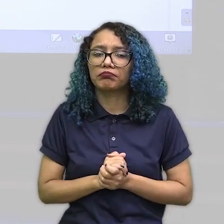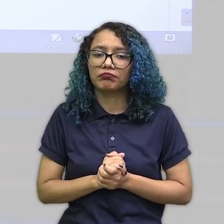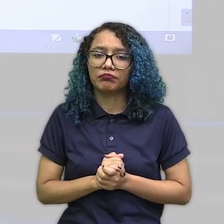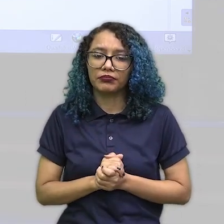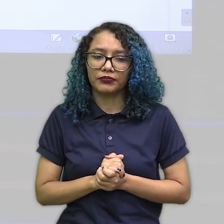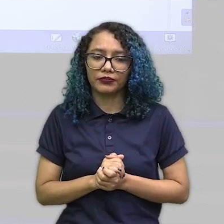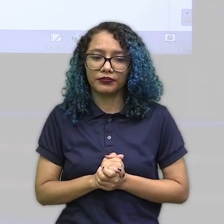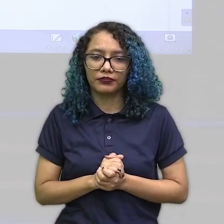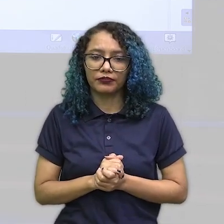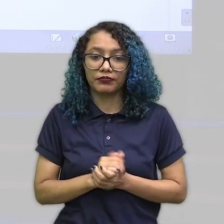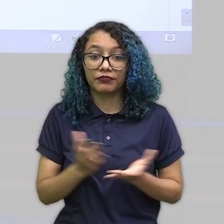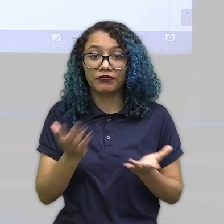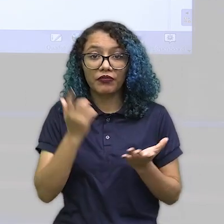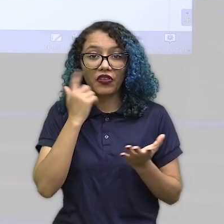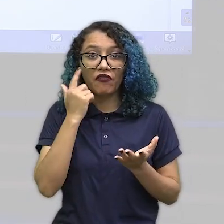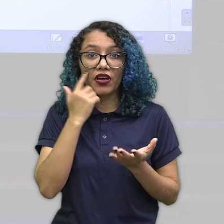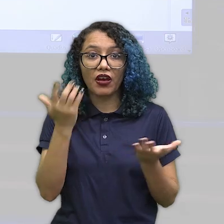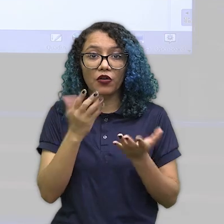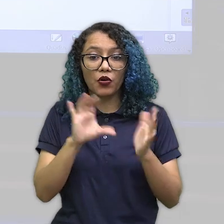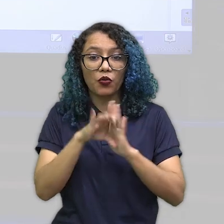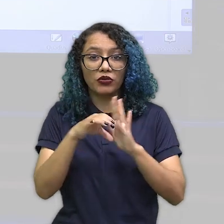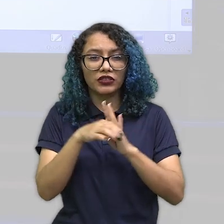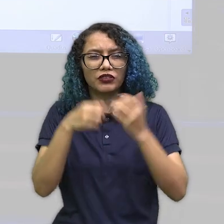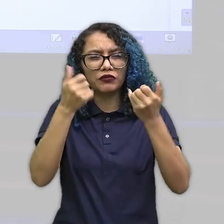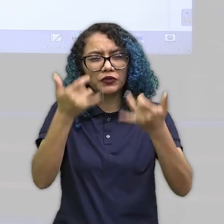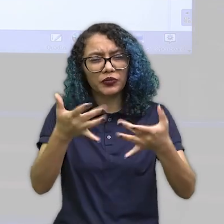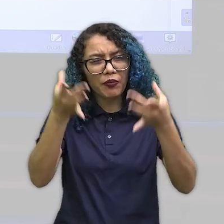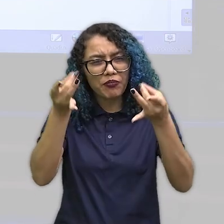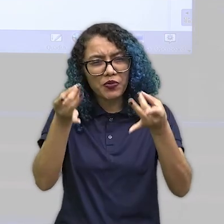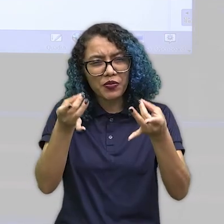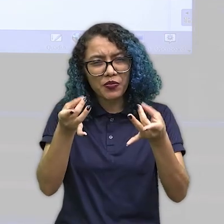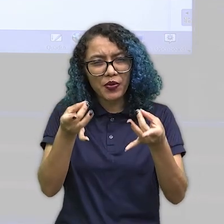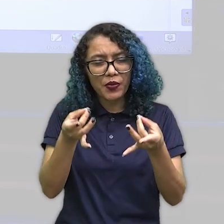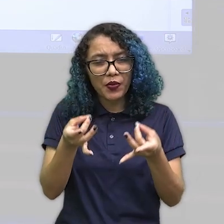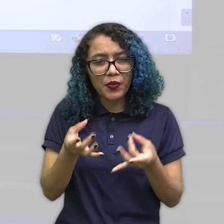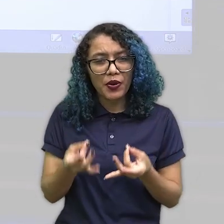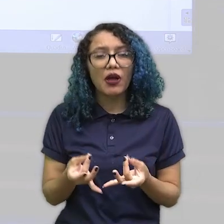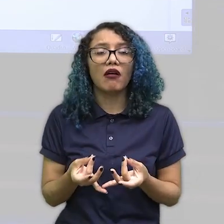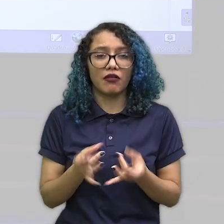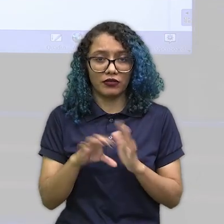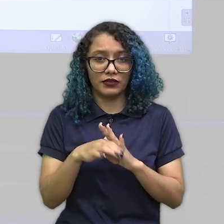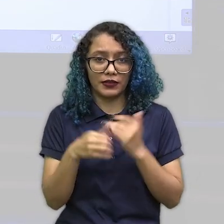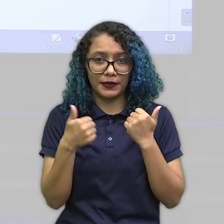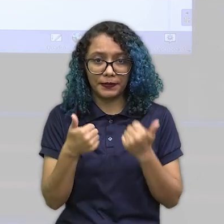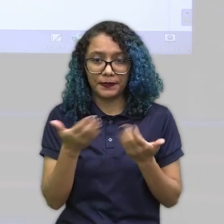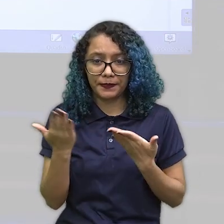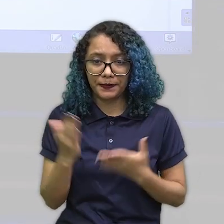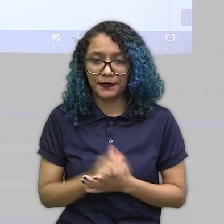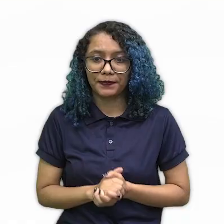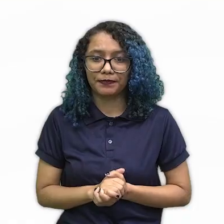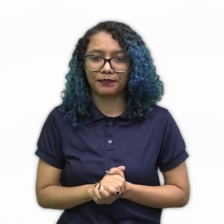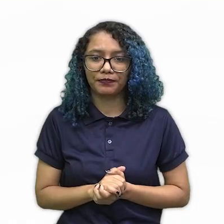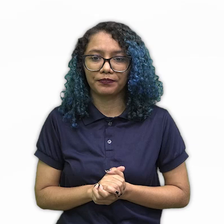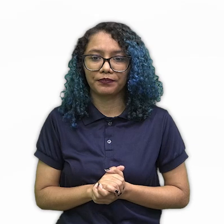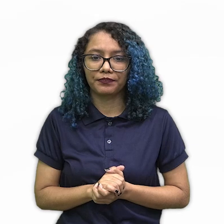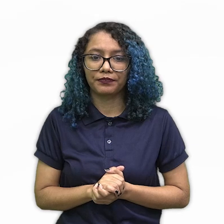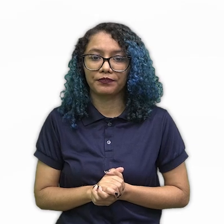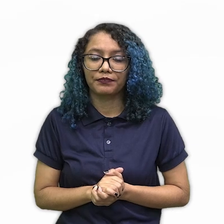gente vai verificar o conceito aqui e eu vou detalhando melhor esse conceito para vocês. Acompanhem